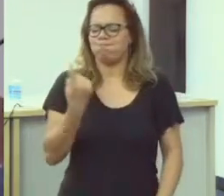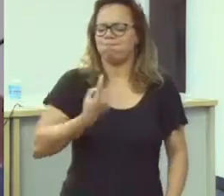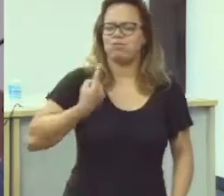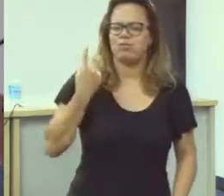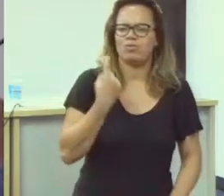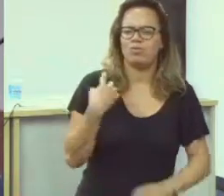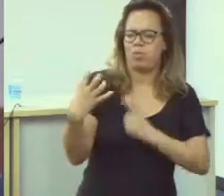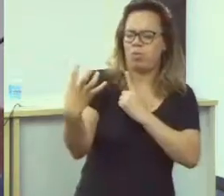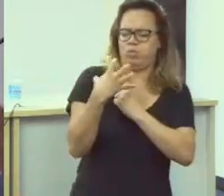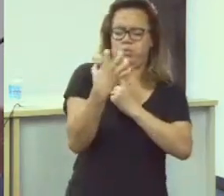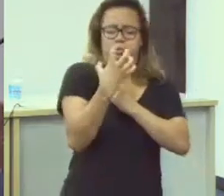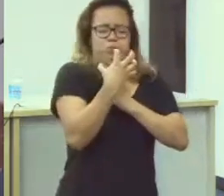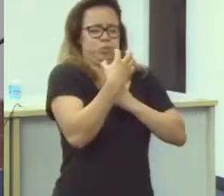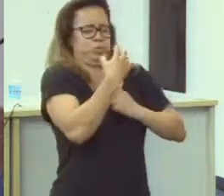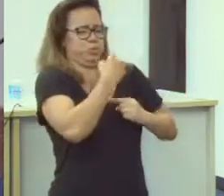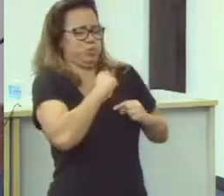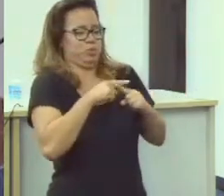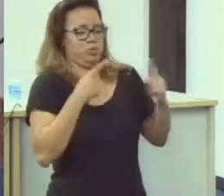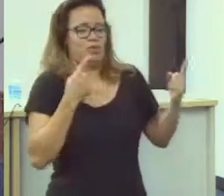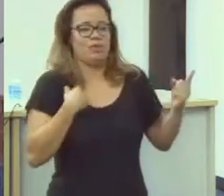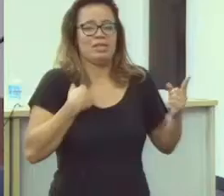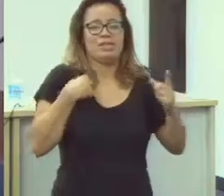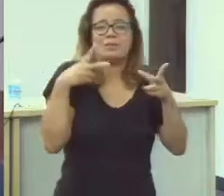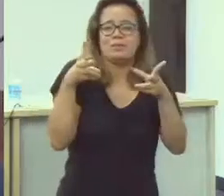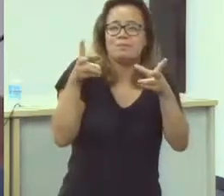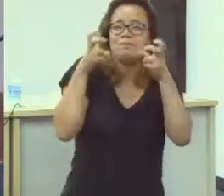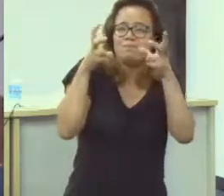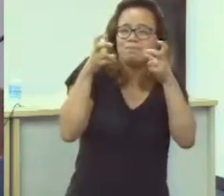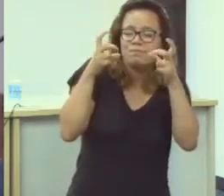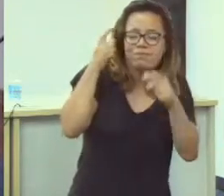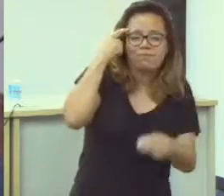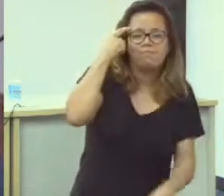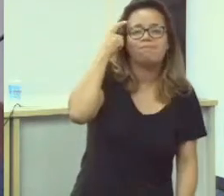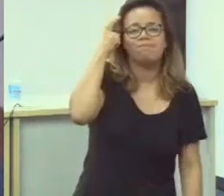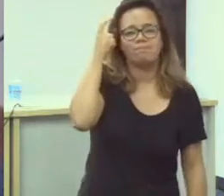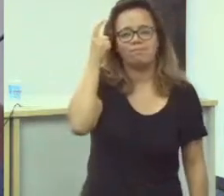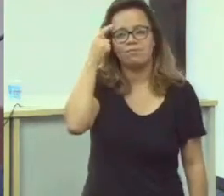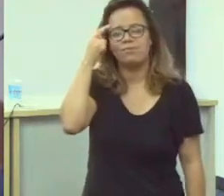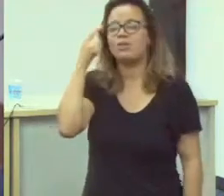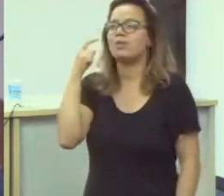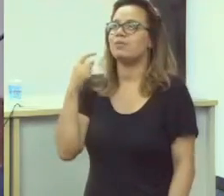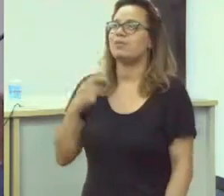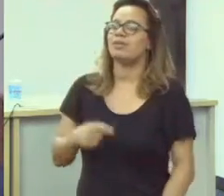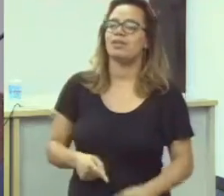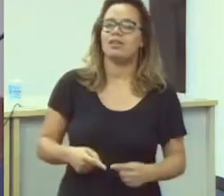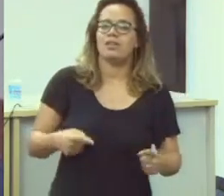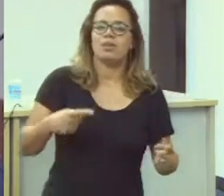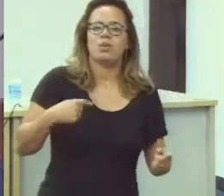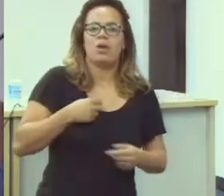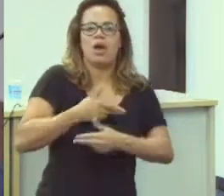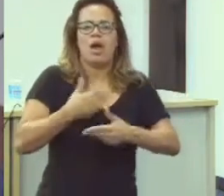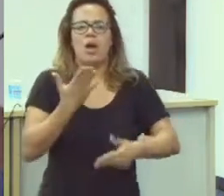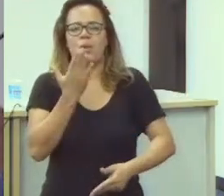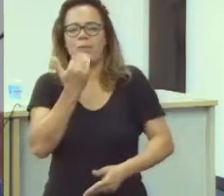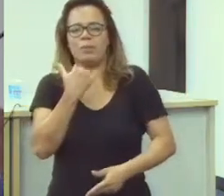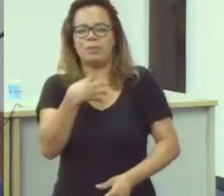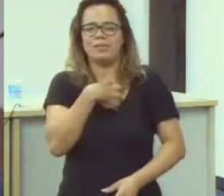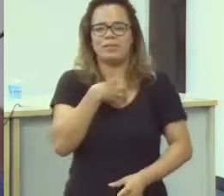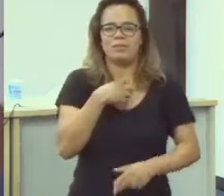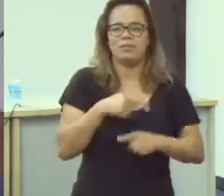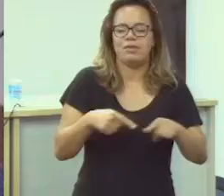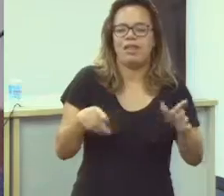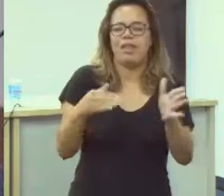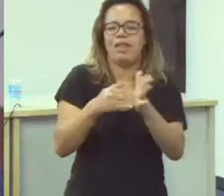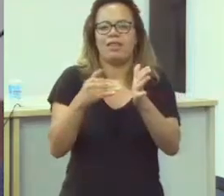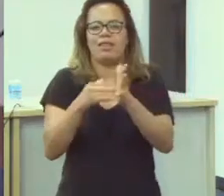imposto pelos tubarões só nos faz perceber. O doce que não alimenta, que até